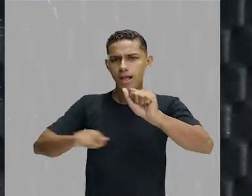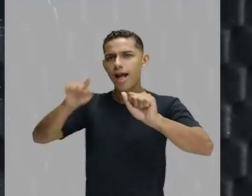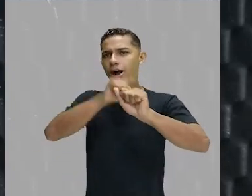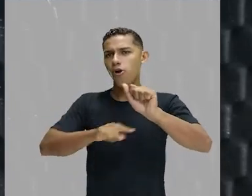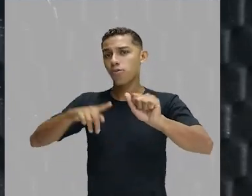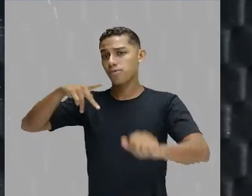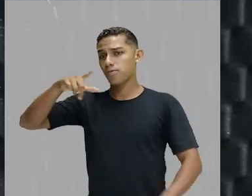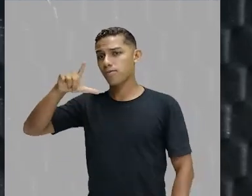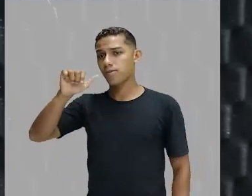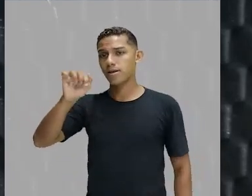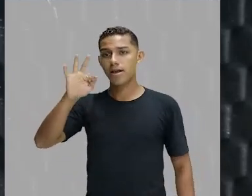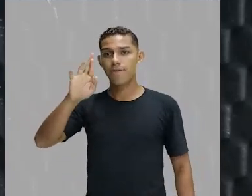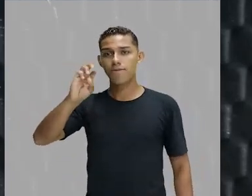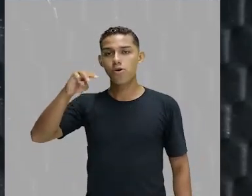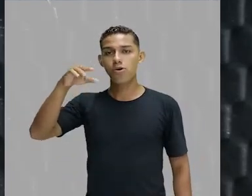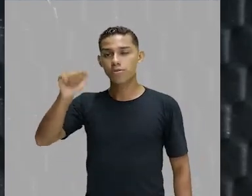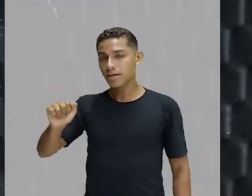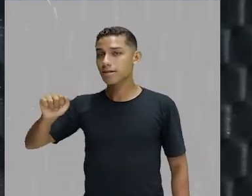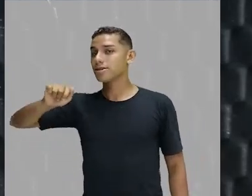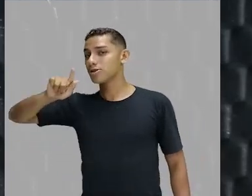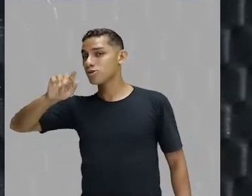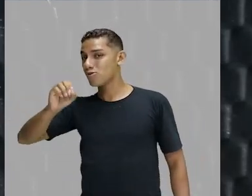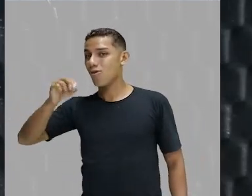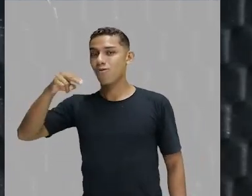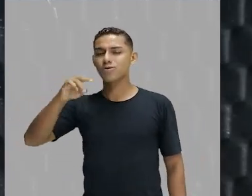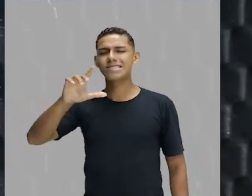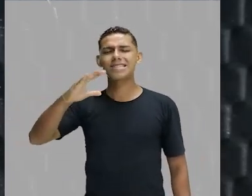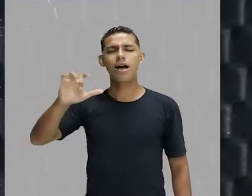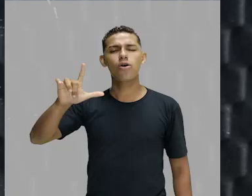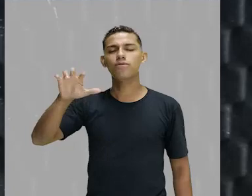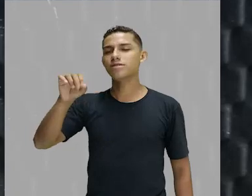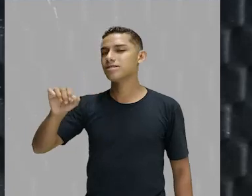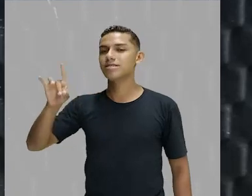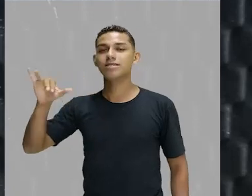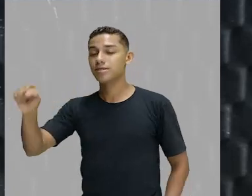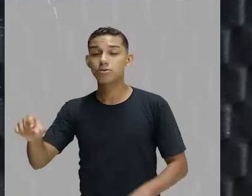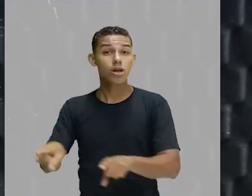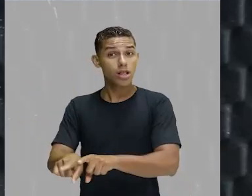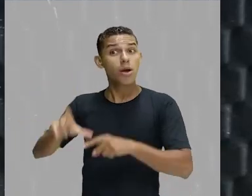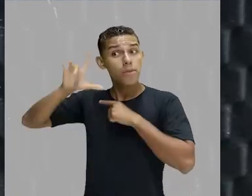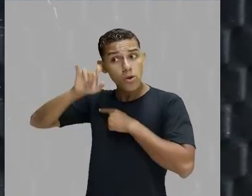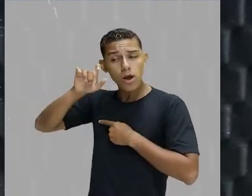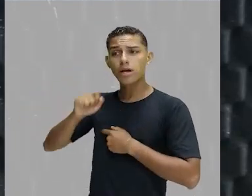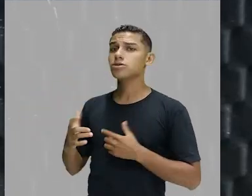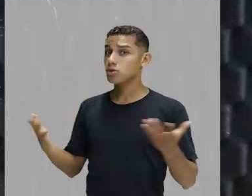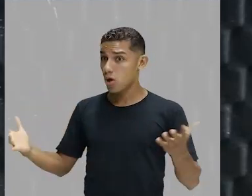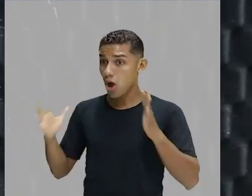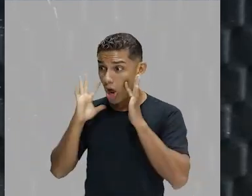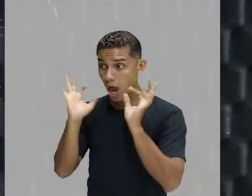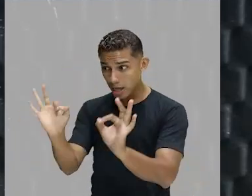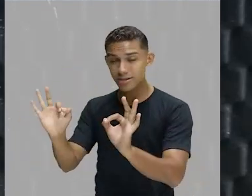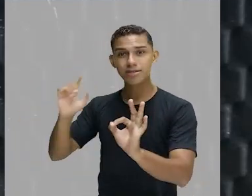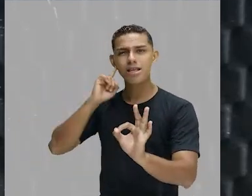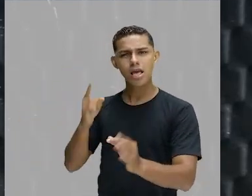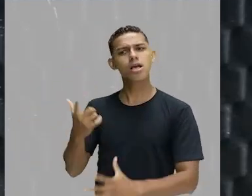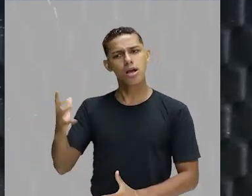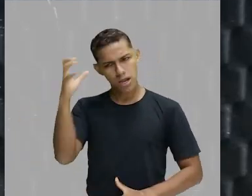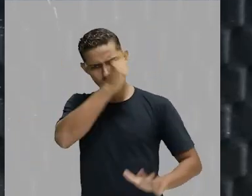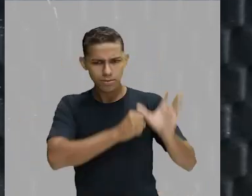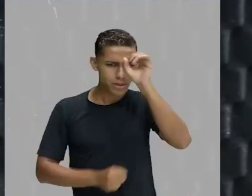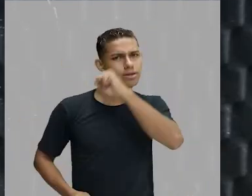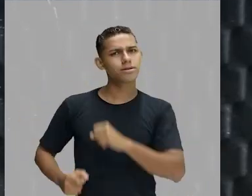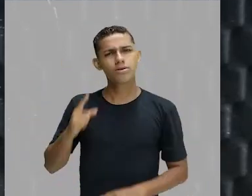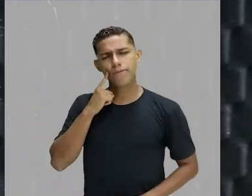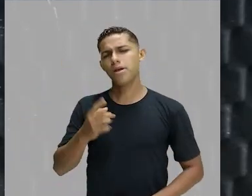não deixe de curtir nosso quadro Tia Lu e Pequeno, que é muito bacana, e já já a gente vai ter muita novidade no Tia Lu e Pequeno. Coloca lá